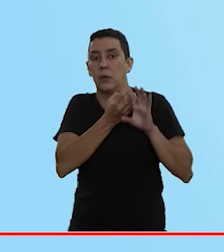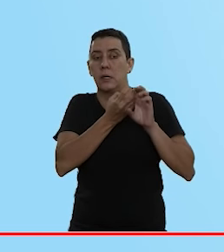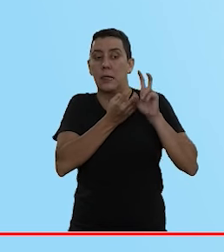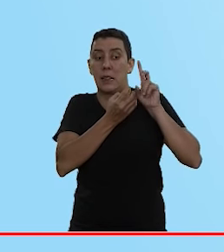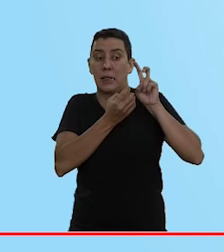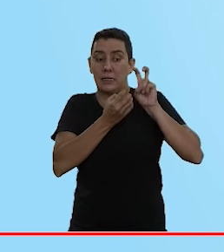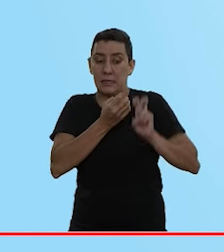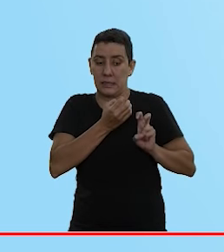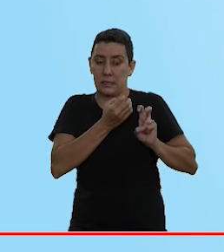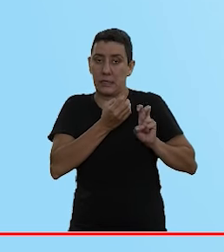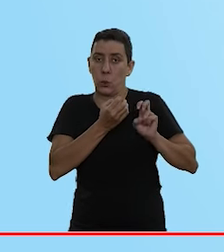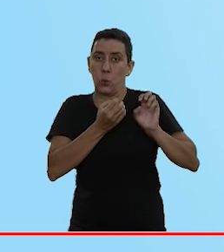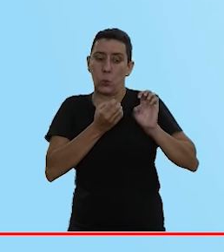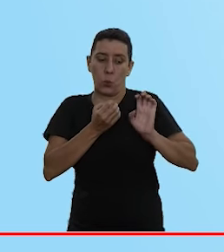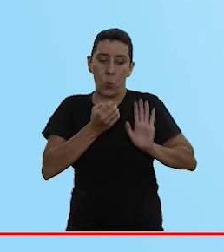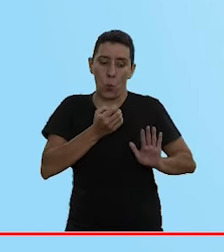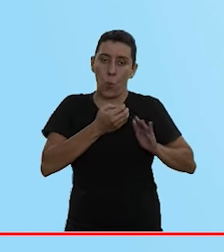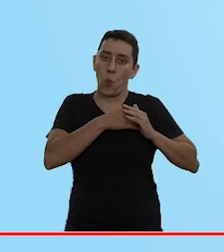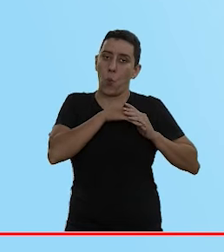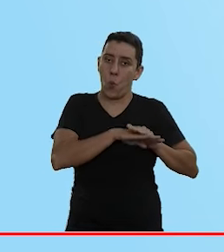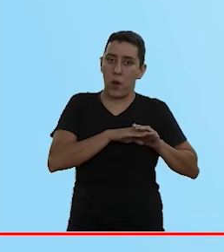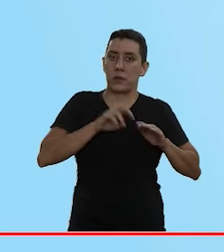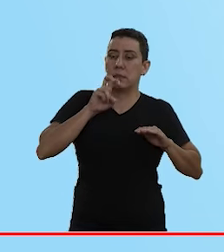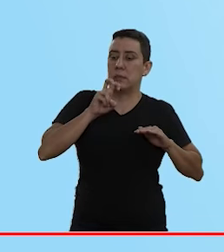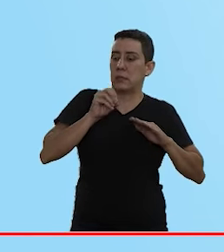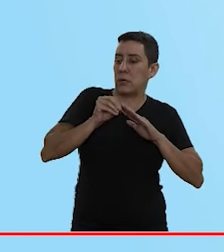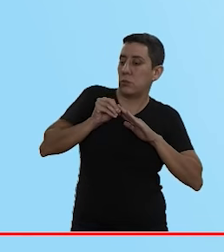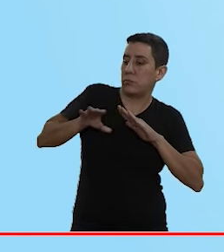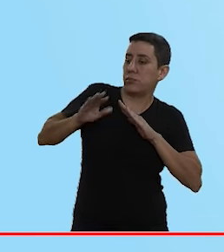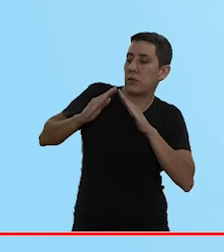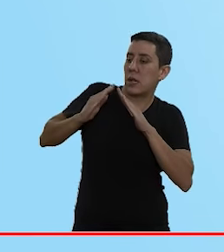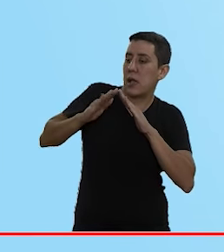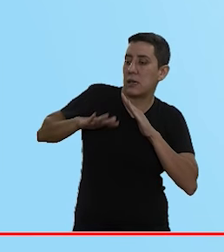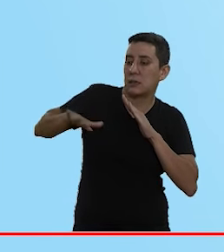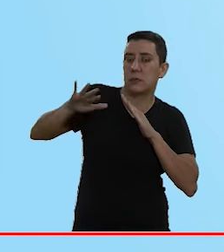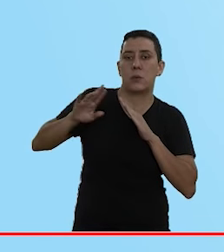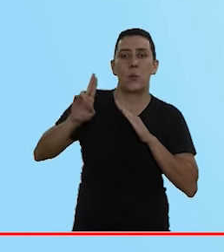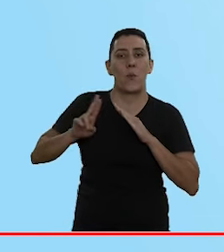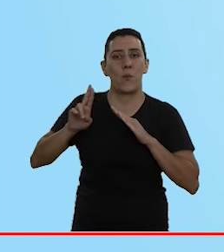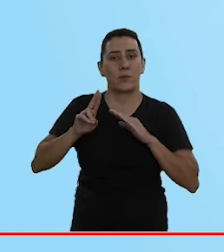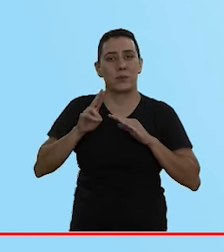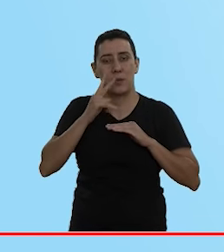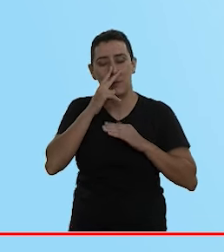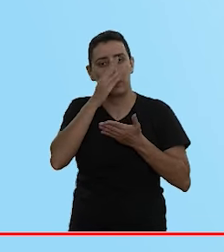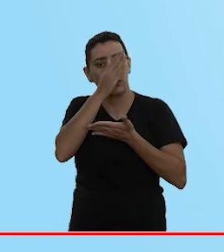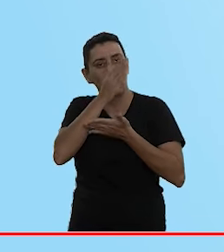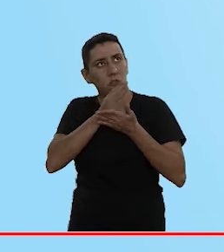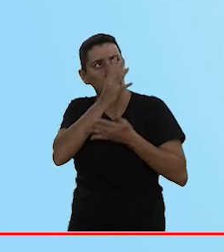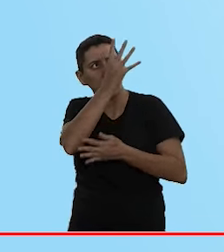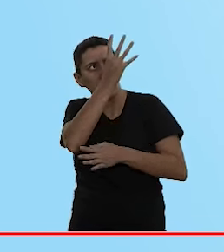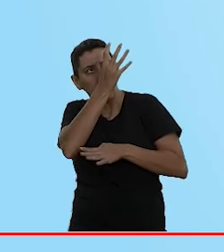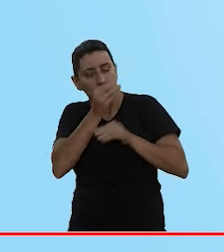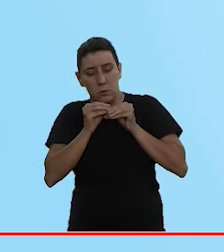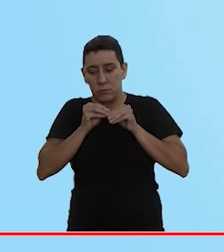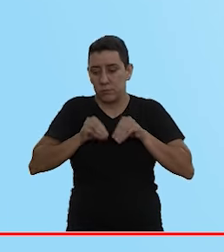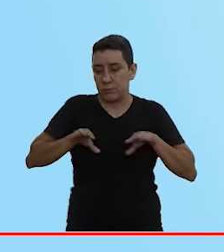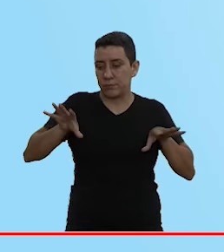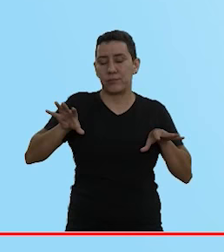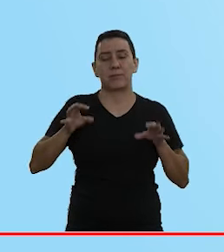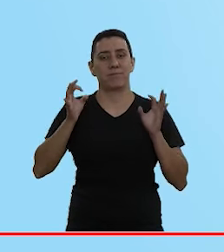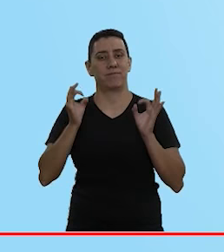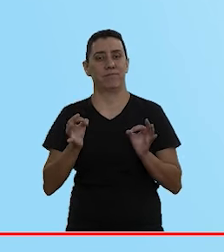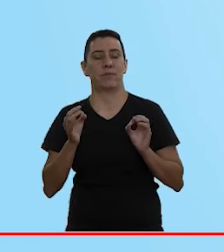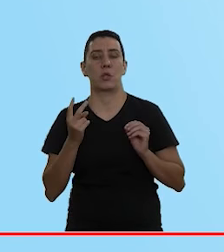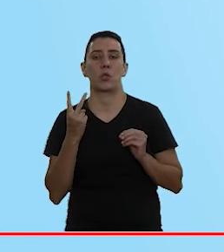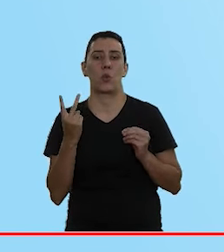você consegue ter um carregamento bem maior da potência DC em relação à potência DC, né? Então isso